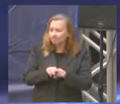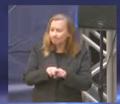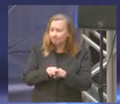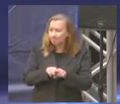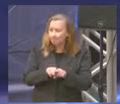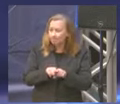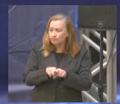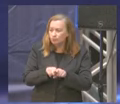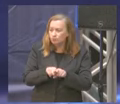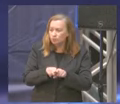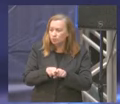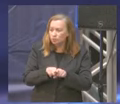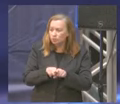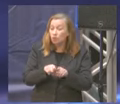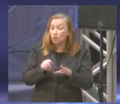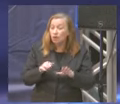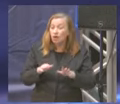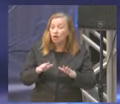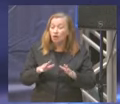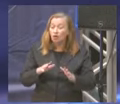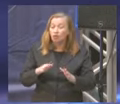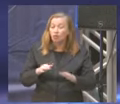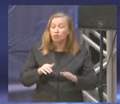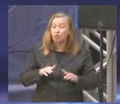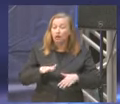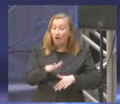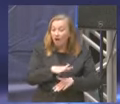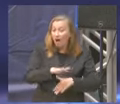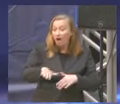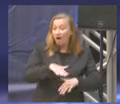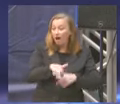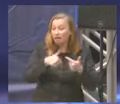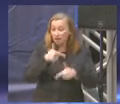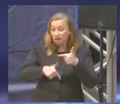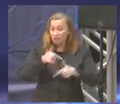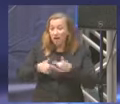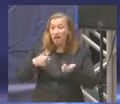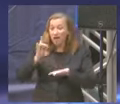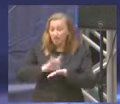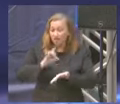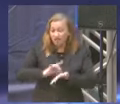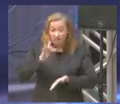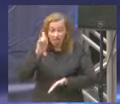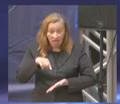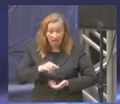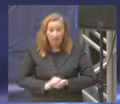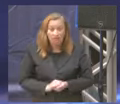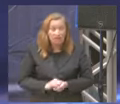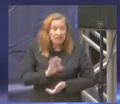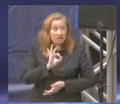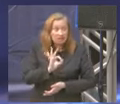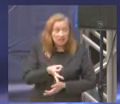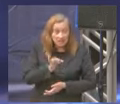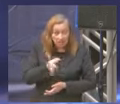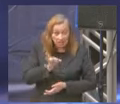a totalidade do mercado de trabalho. Né? A verdade é que é o seguinte,